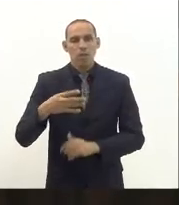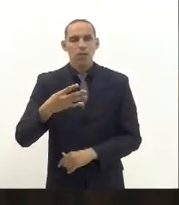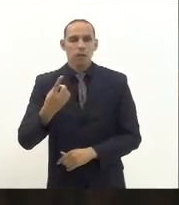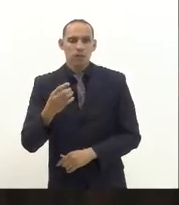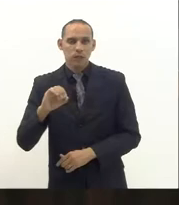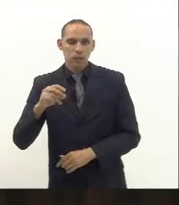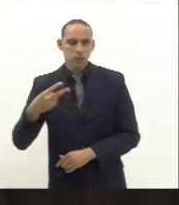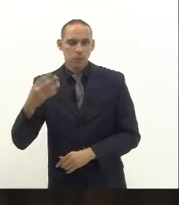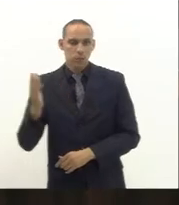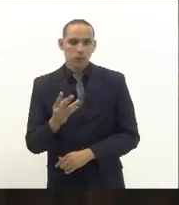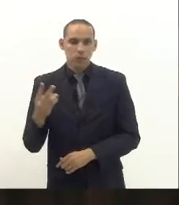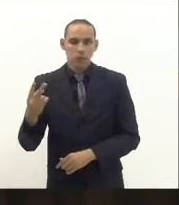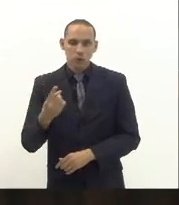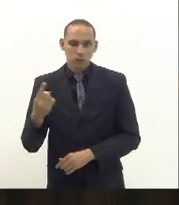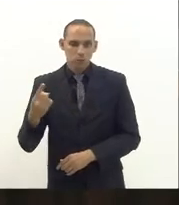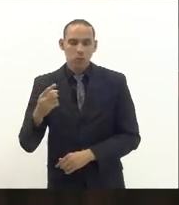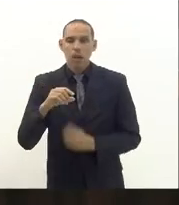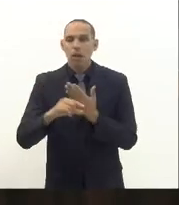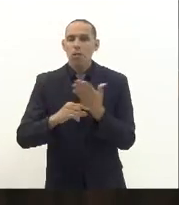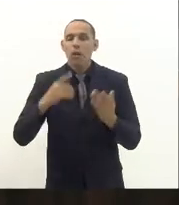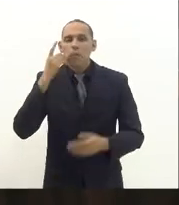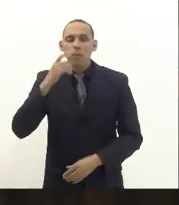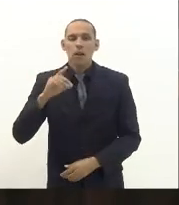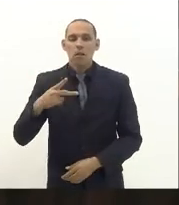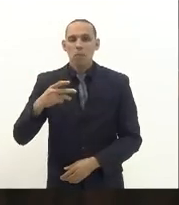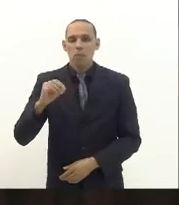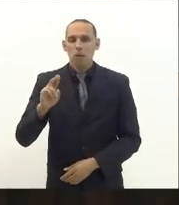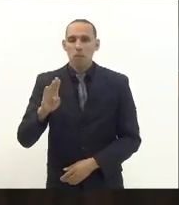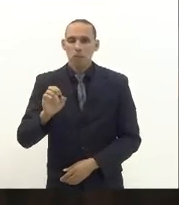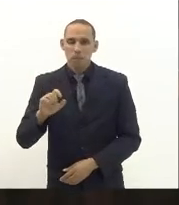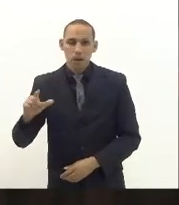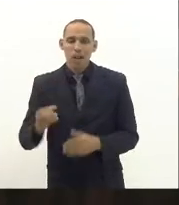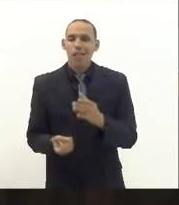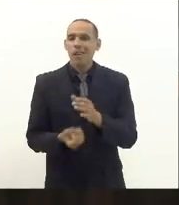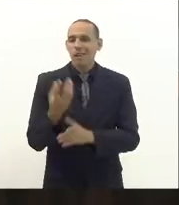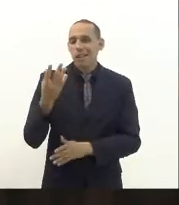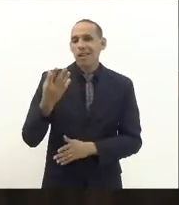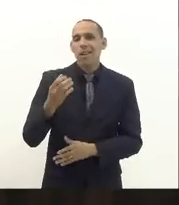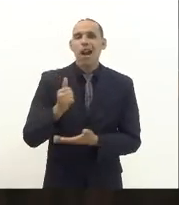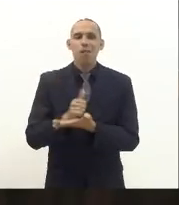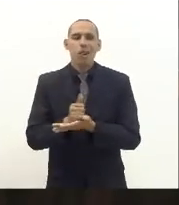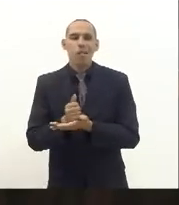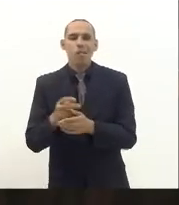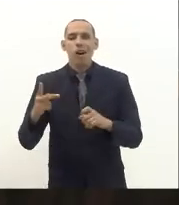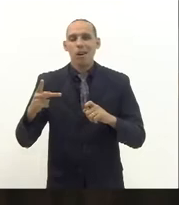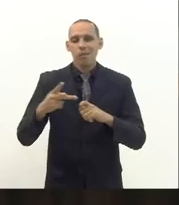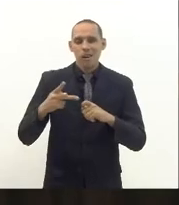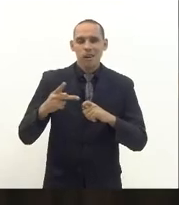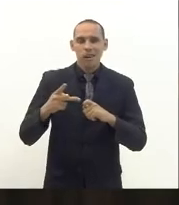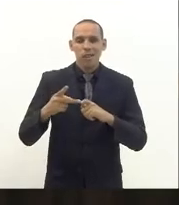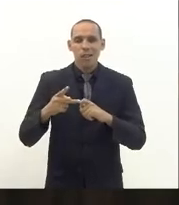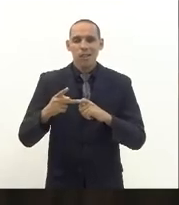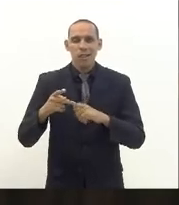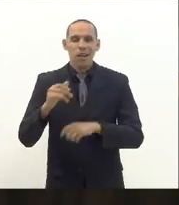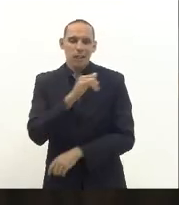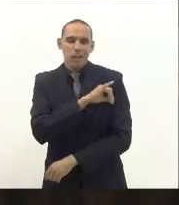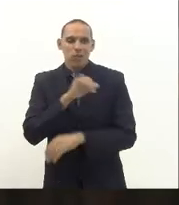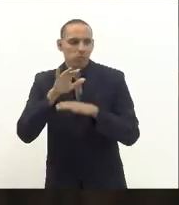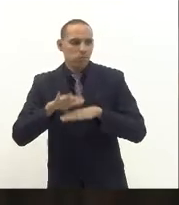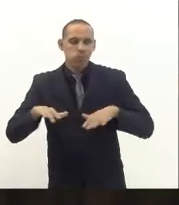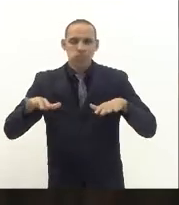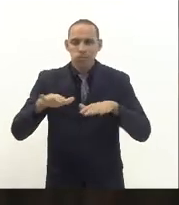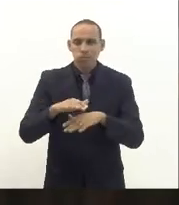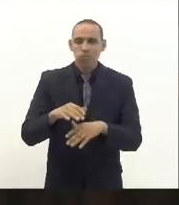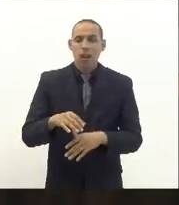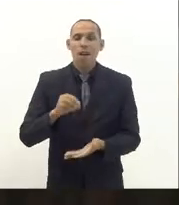de autoria do deputado Felipe poubel que dispõe sobre a criação da farmácia veterinária popular no estado do Rio de Janeiro e dá outras providências dependente de